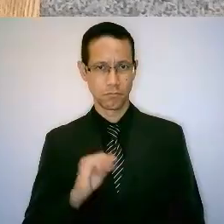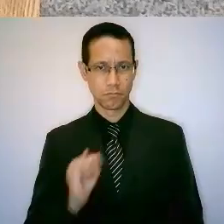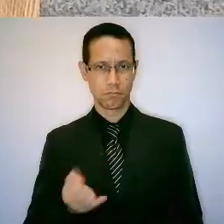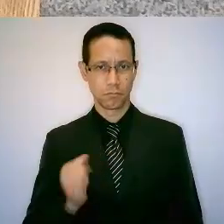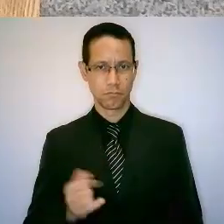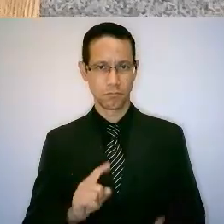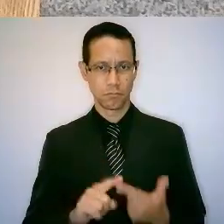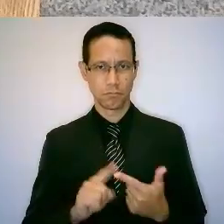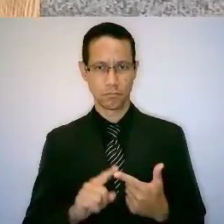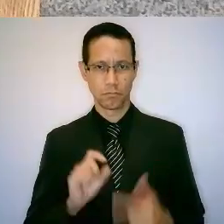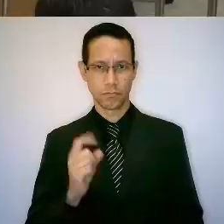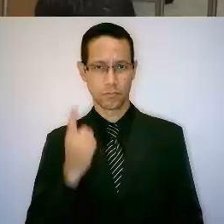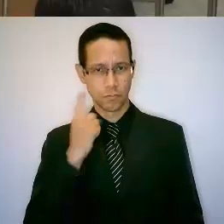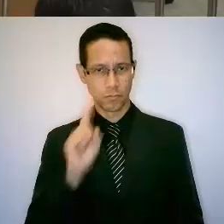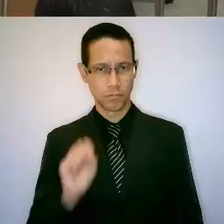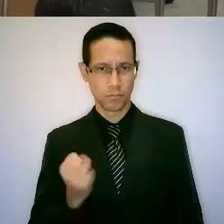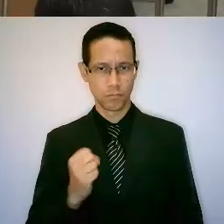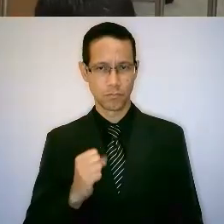oito de Abril